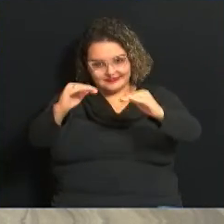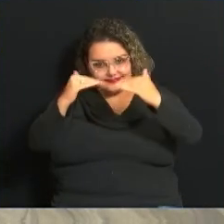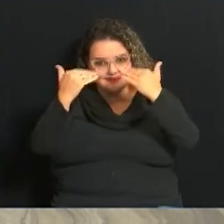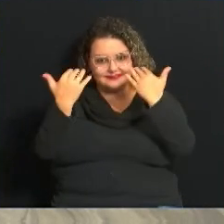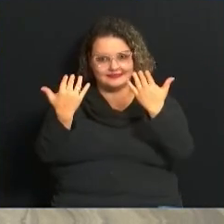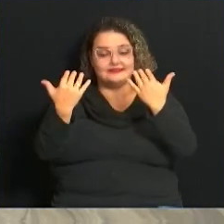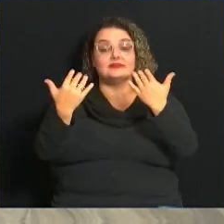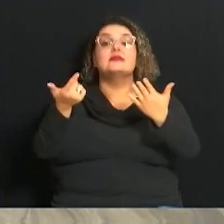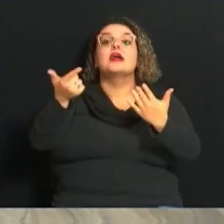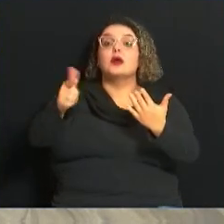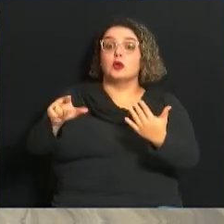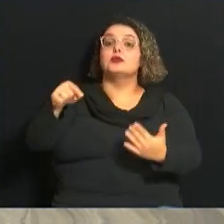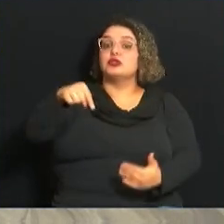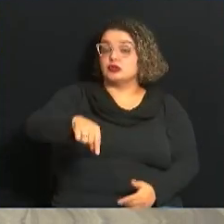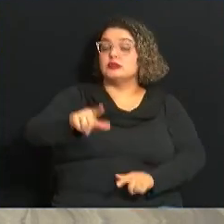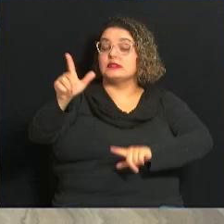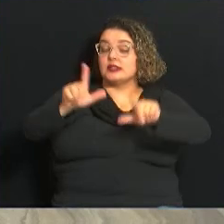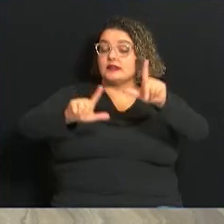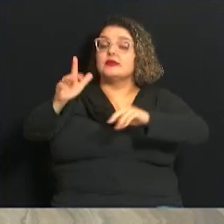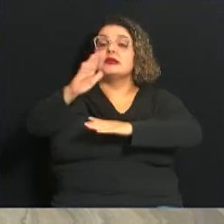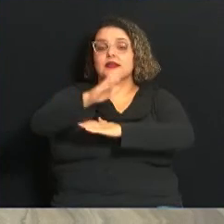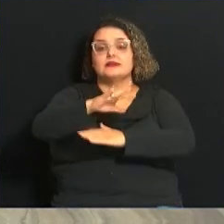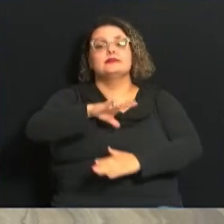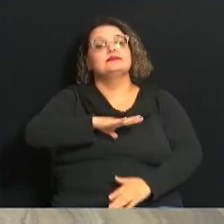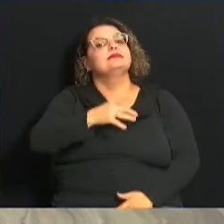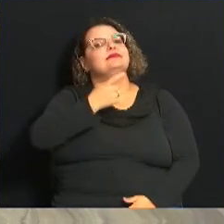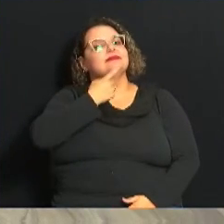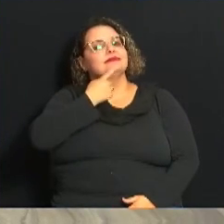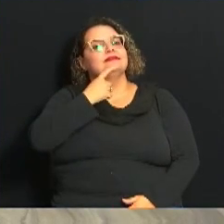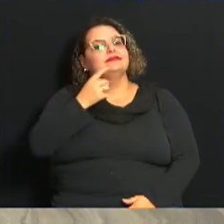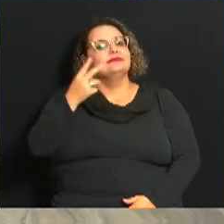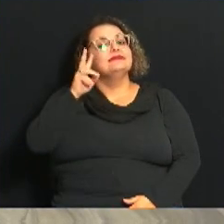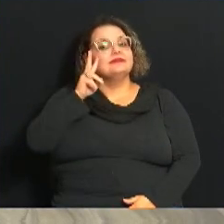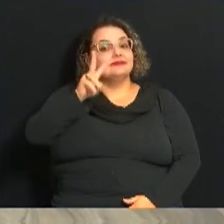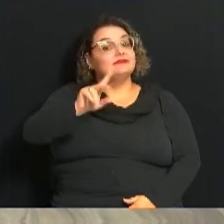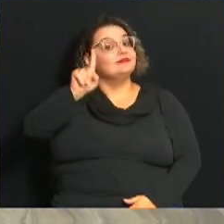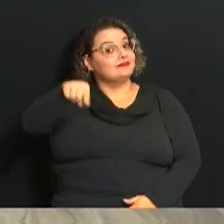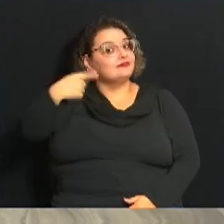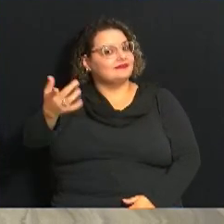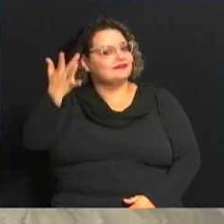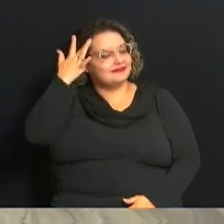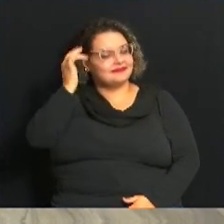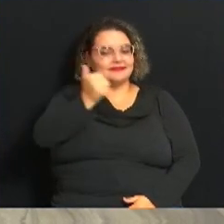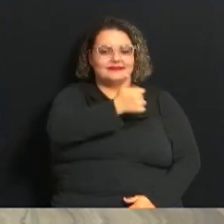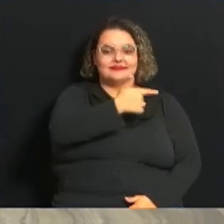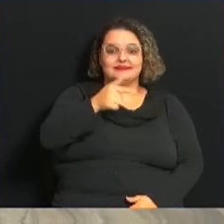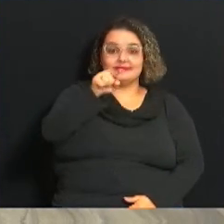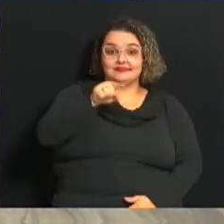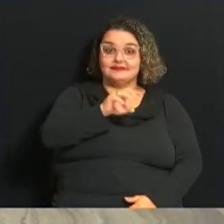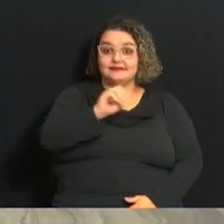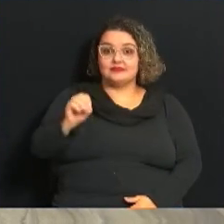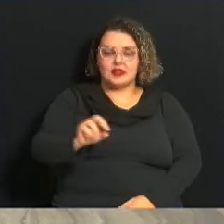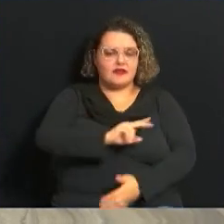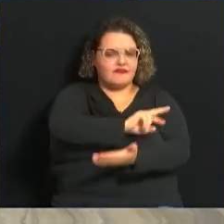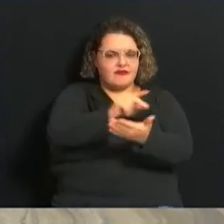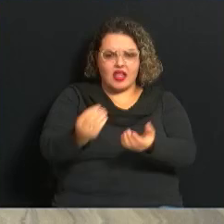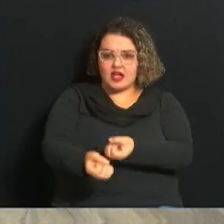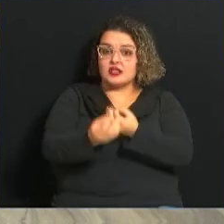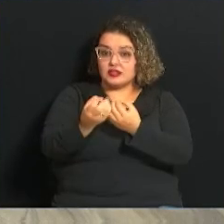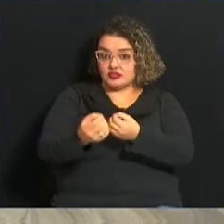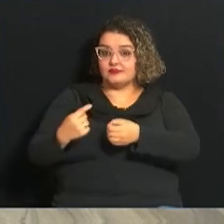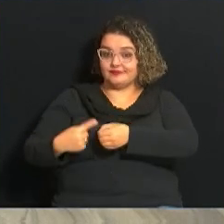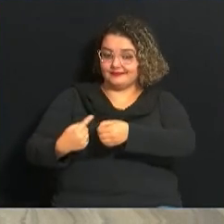Então continue aqui na TV Câmara Campinas e nos vemos amanhã ao meio-dia com muitas informações da